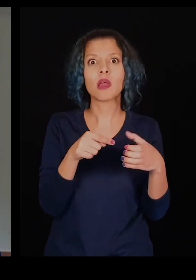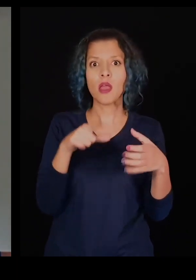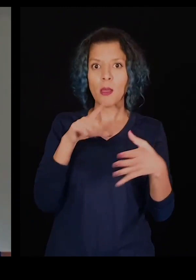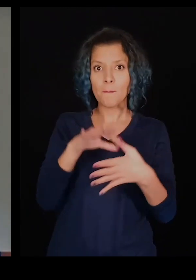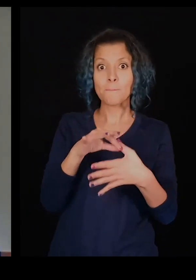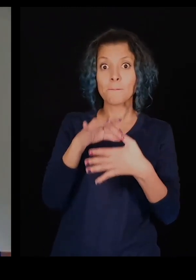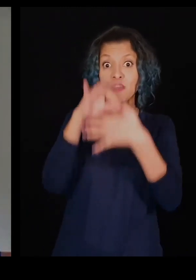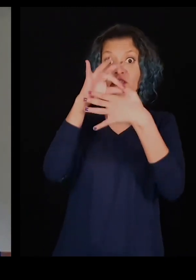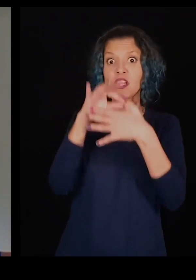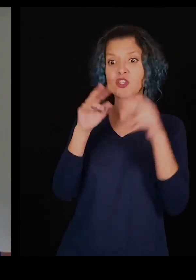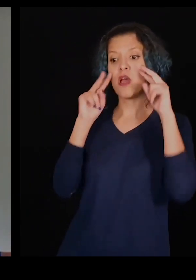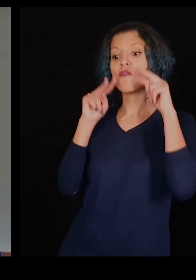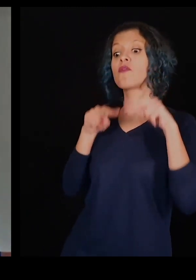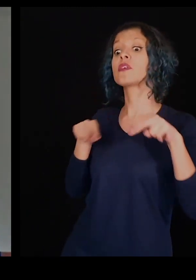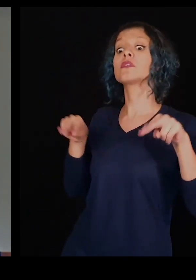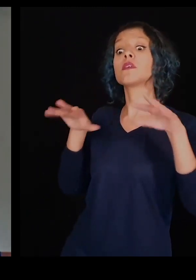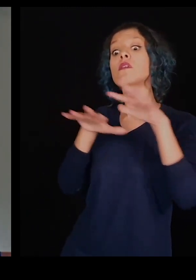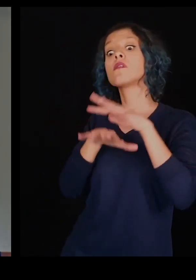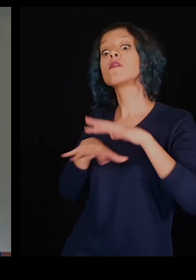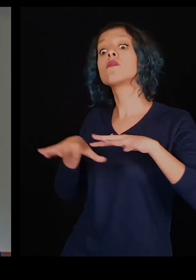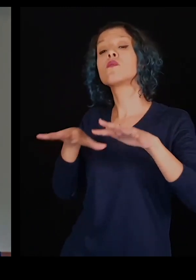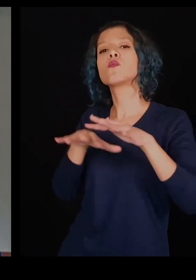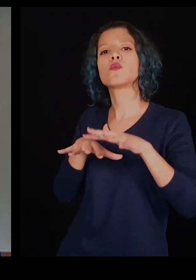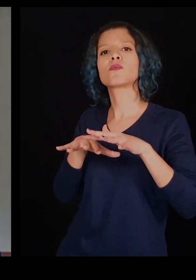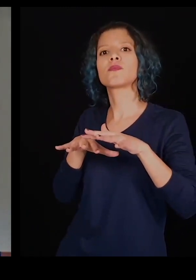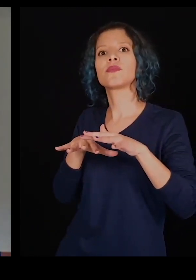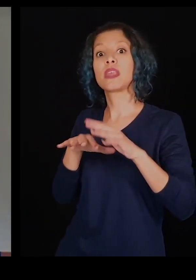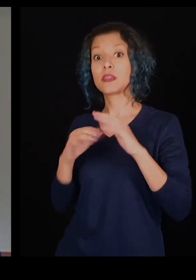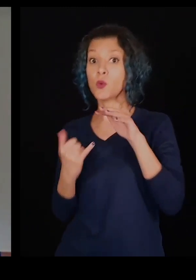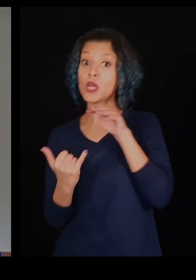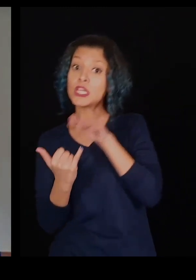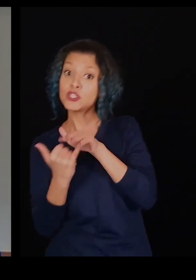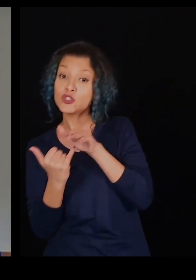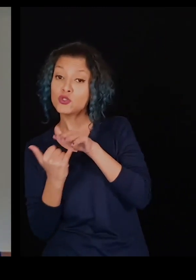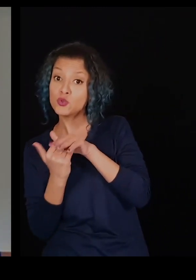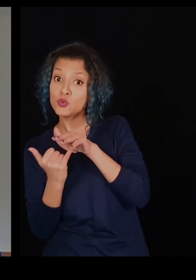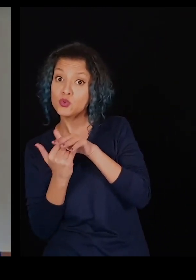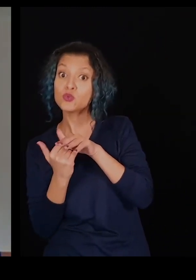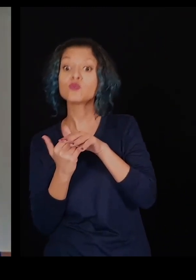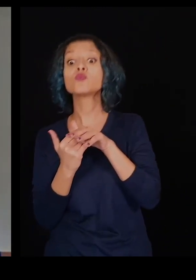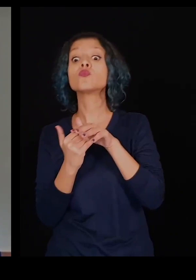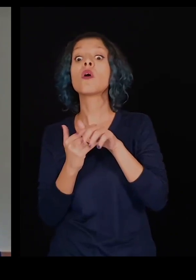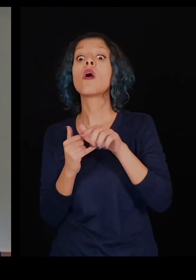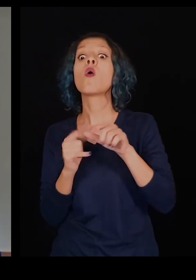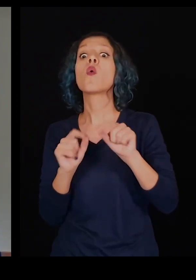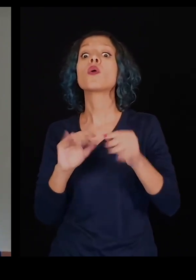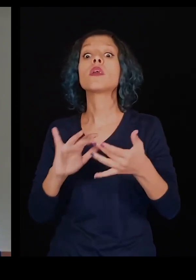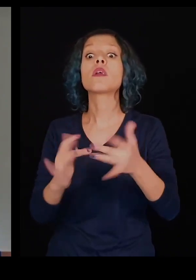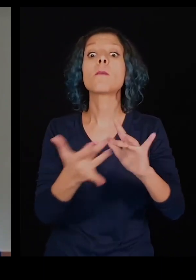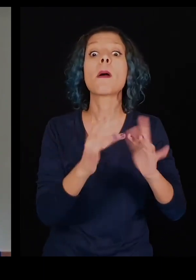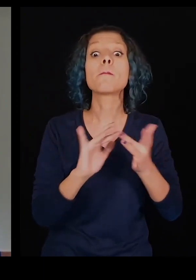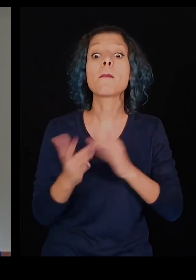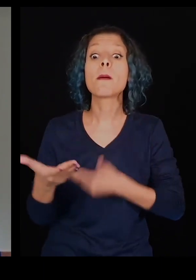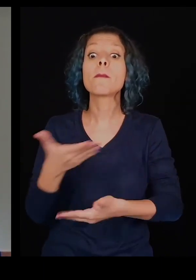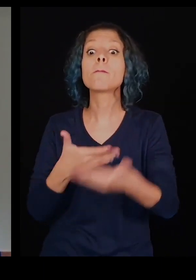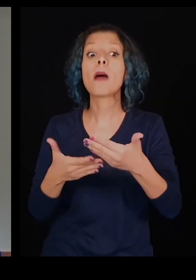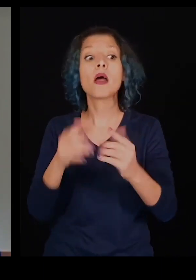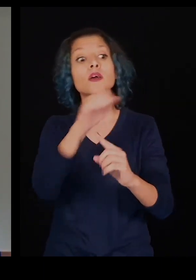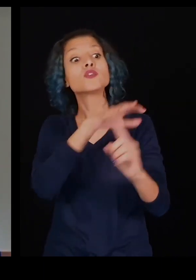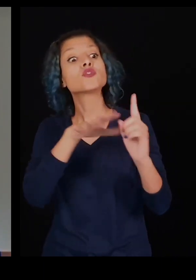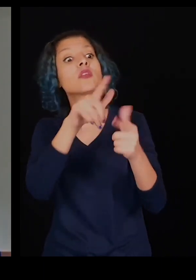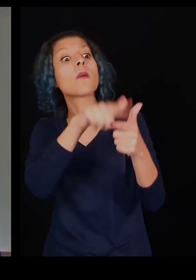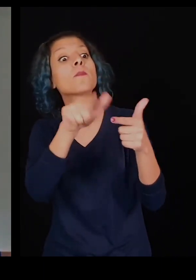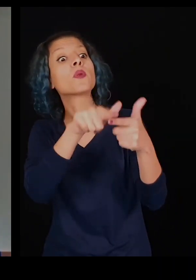ou a partir das interações de nossas no Instituto, nós conseguimos enxergar demandas e problemas da sociedade,